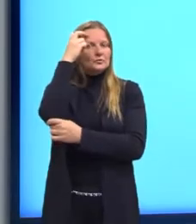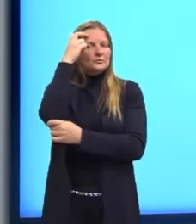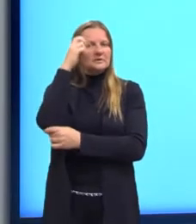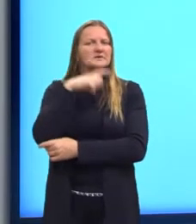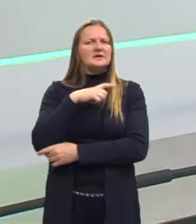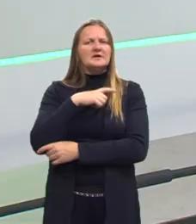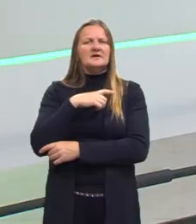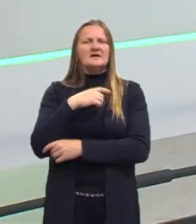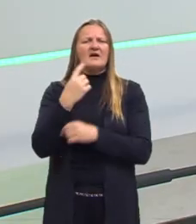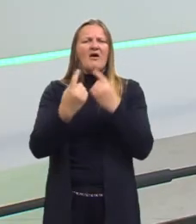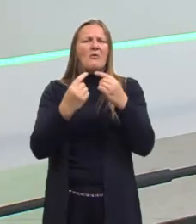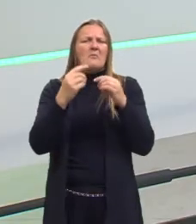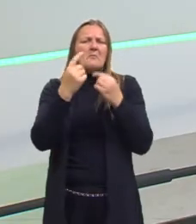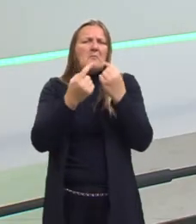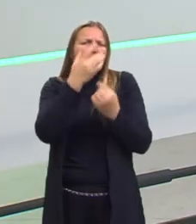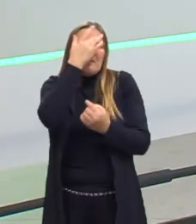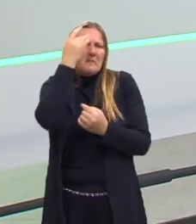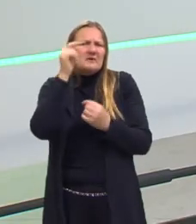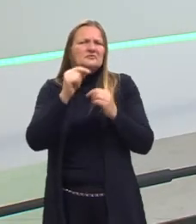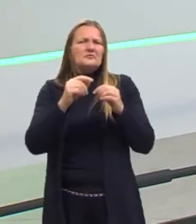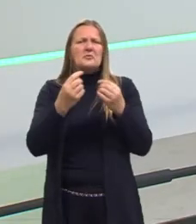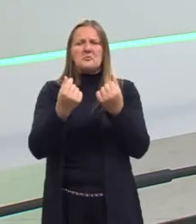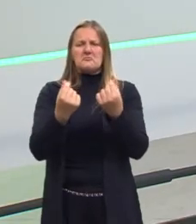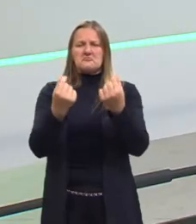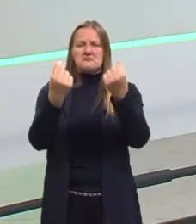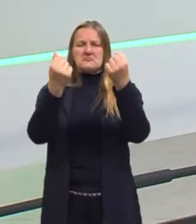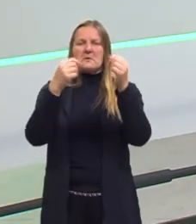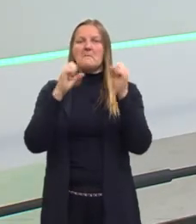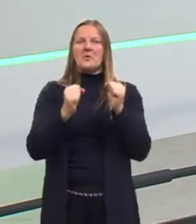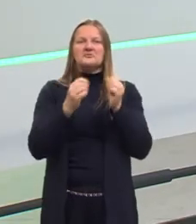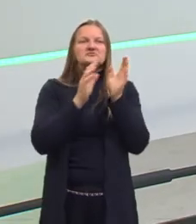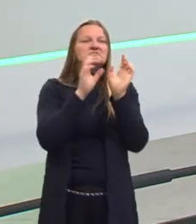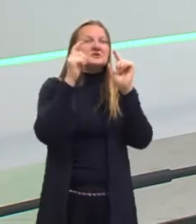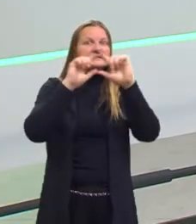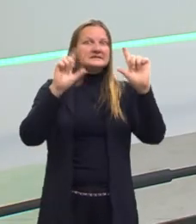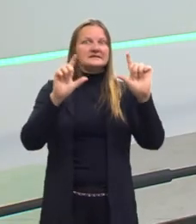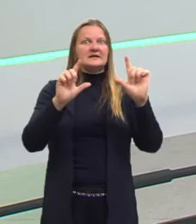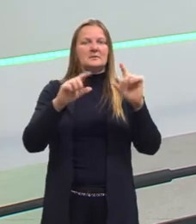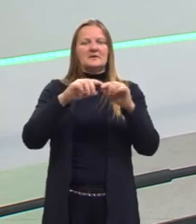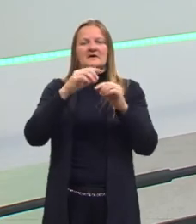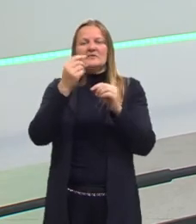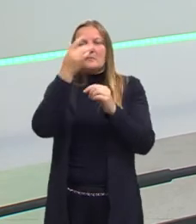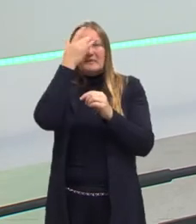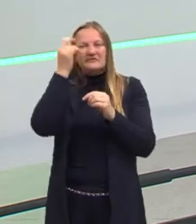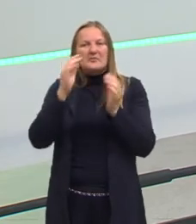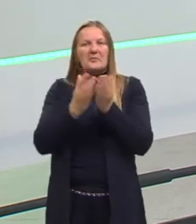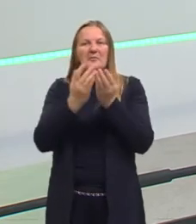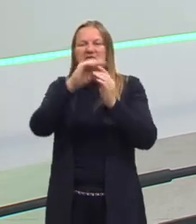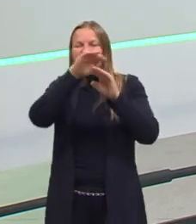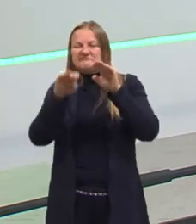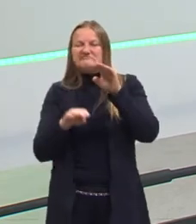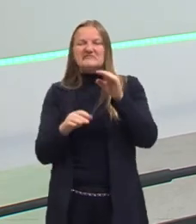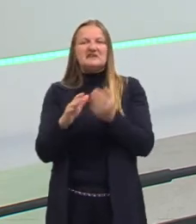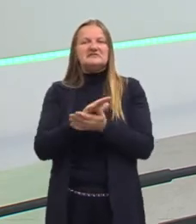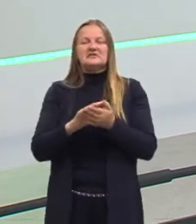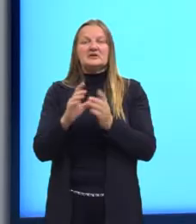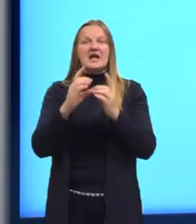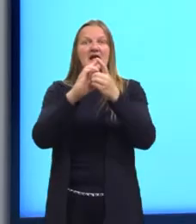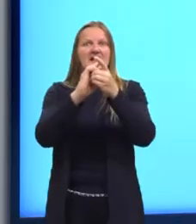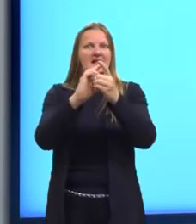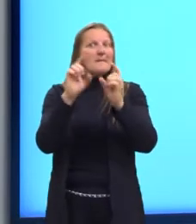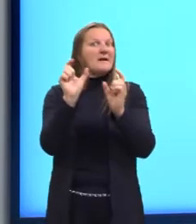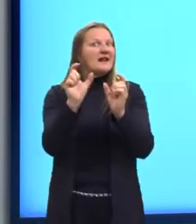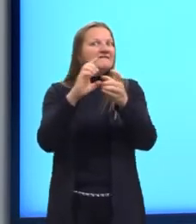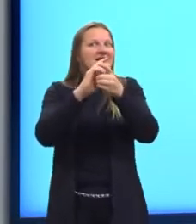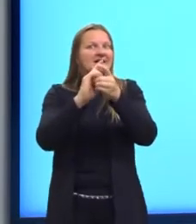majoritariamente concentrada em zonas de alto poder aquisitivo tá destacado aqui em azul também democratização do acesso